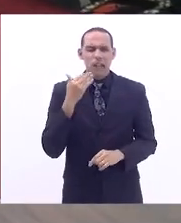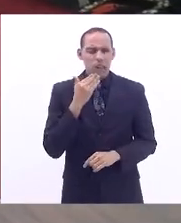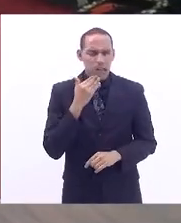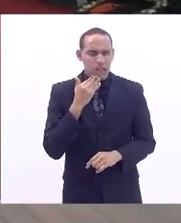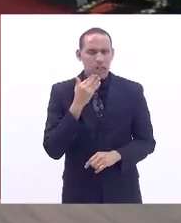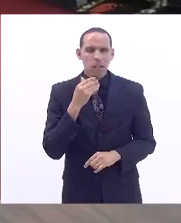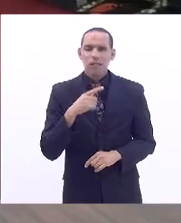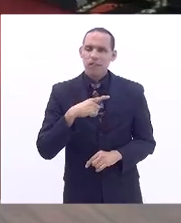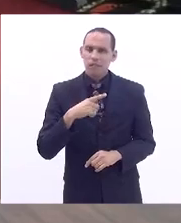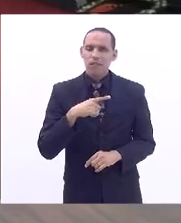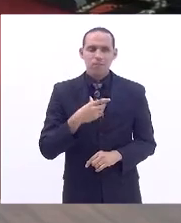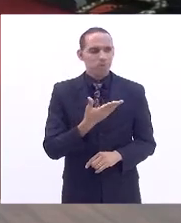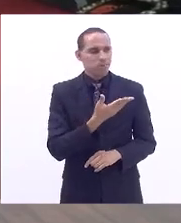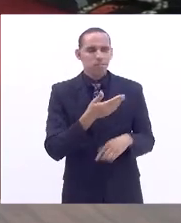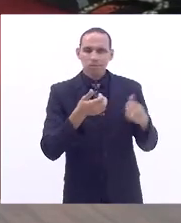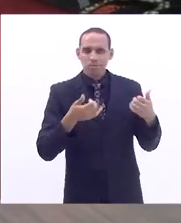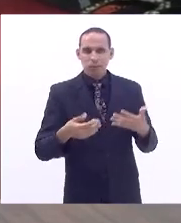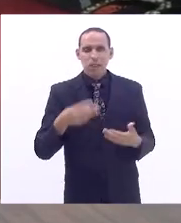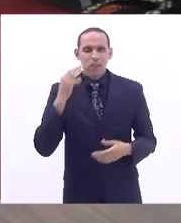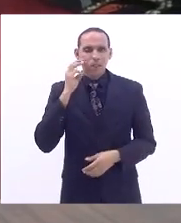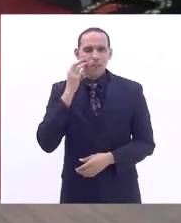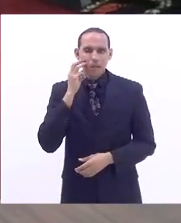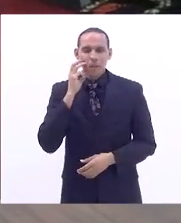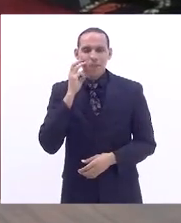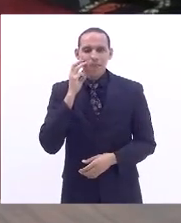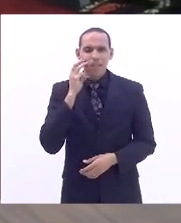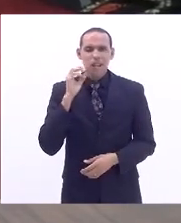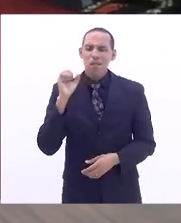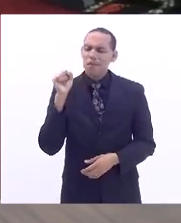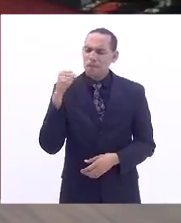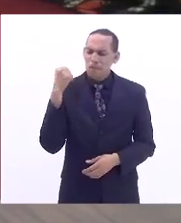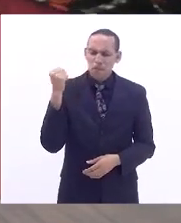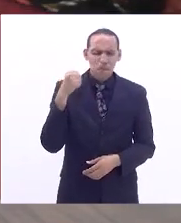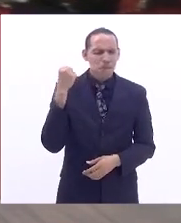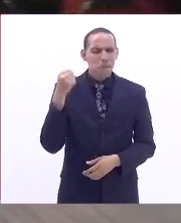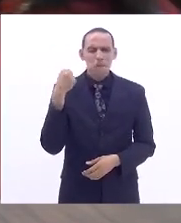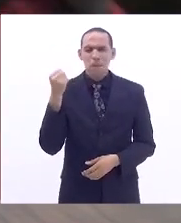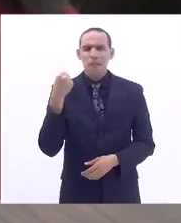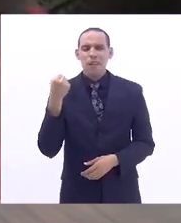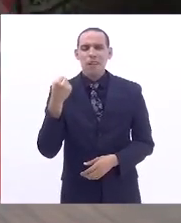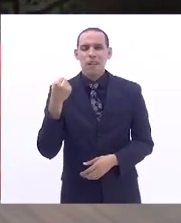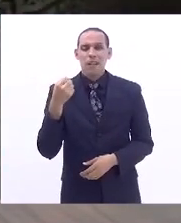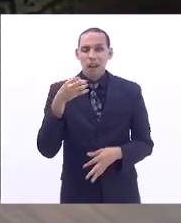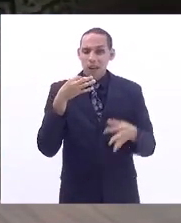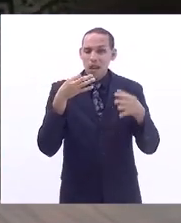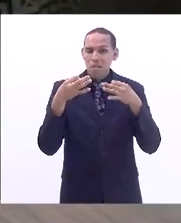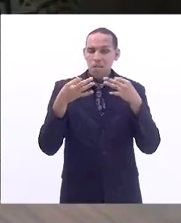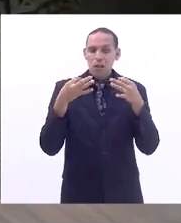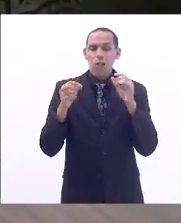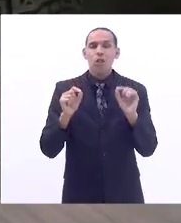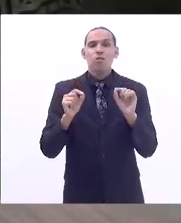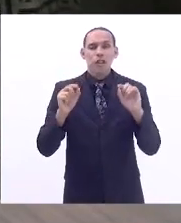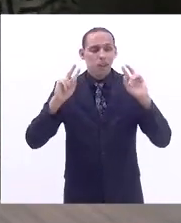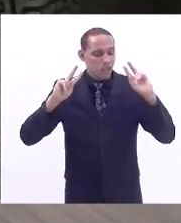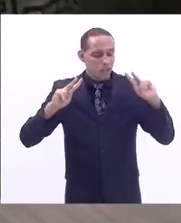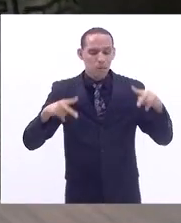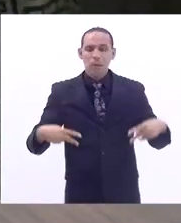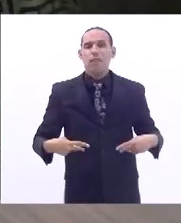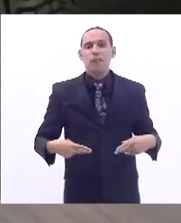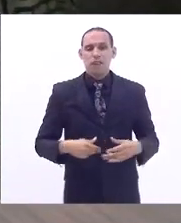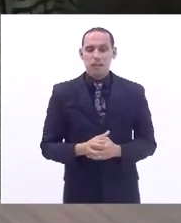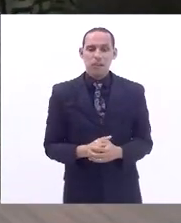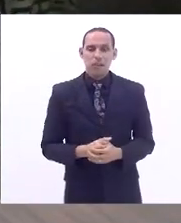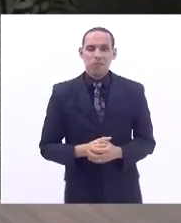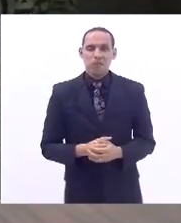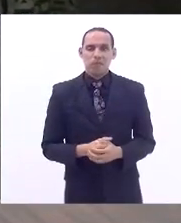essa como bem relatado pelo Deputado bom waldeck é gravíssimo do ponto de vista da humanidade